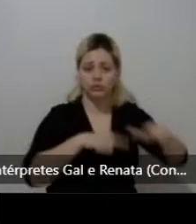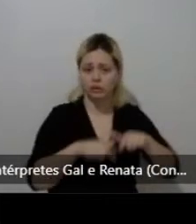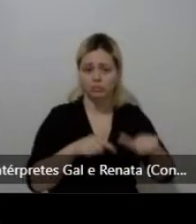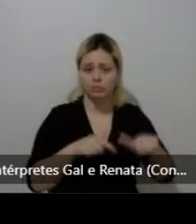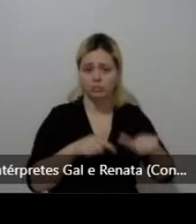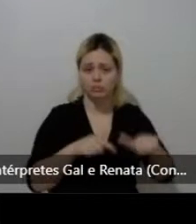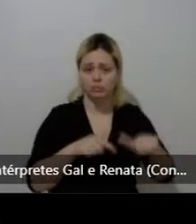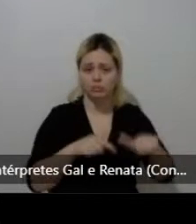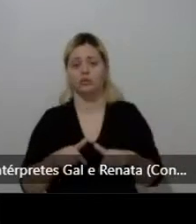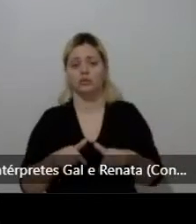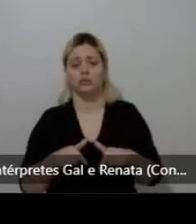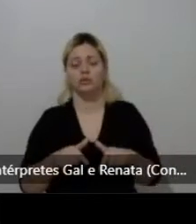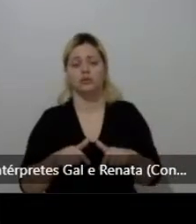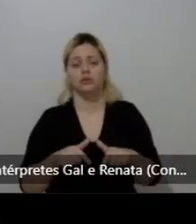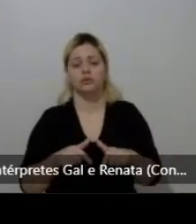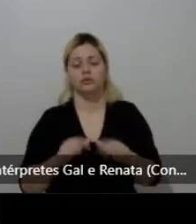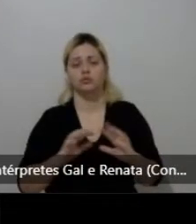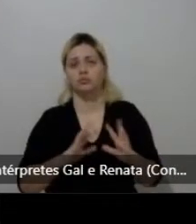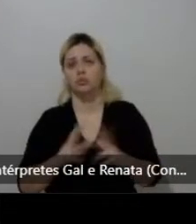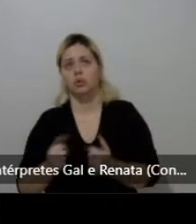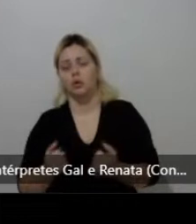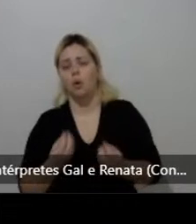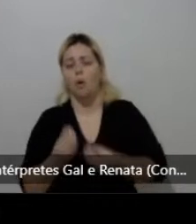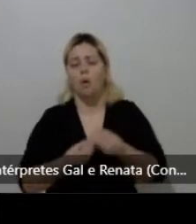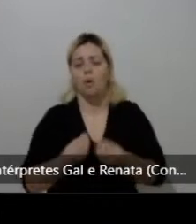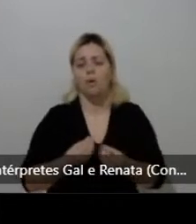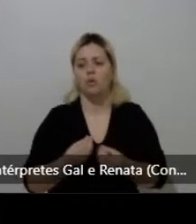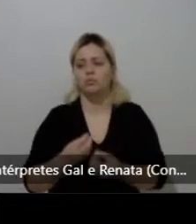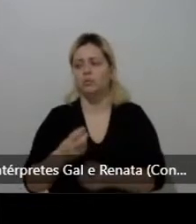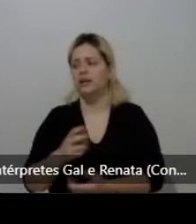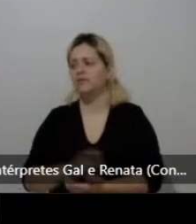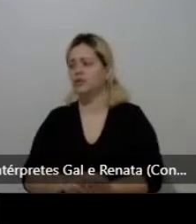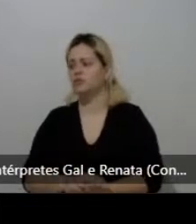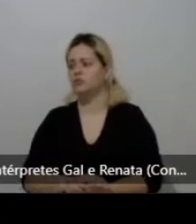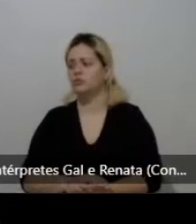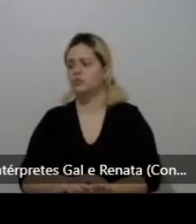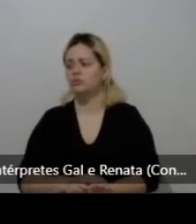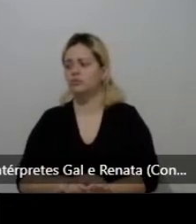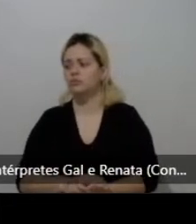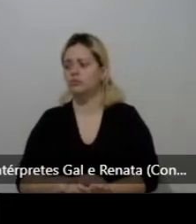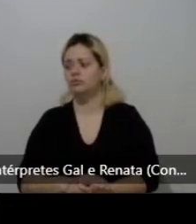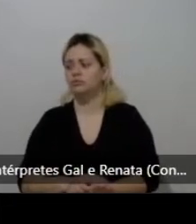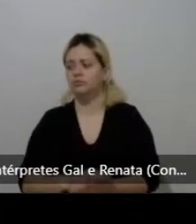e organismos como ebola, H1N1,